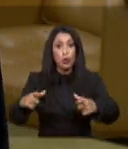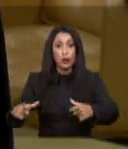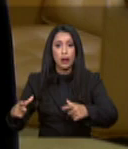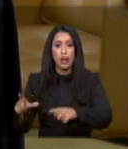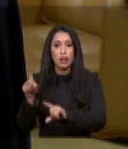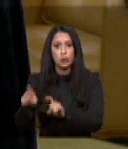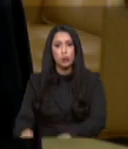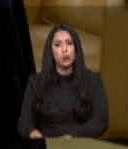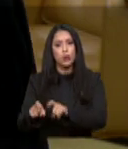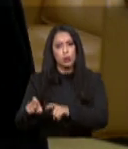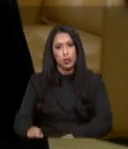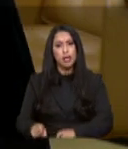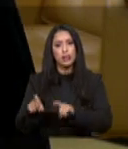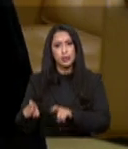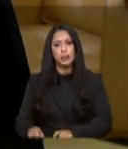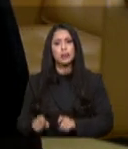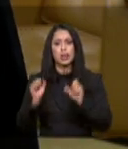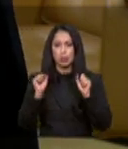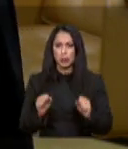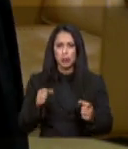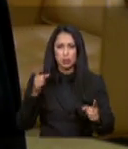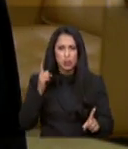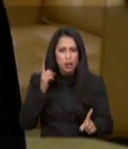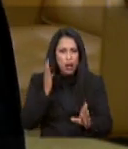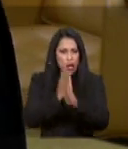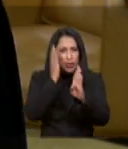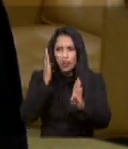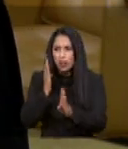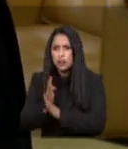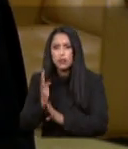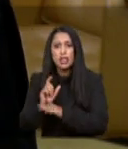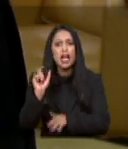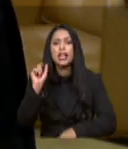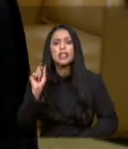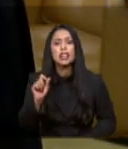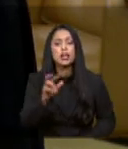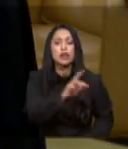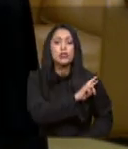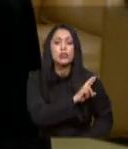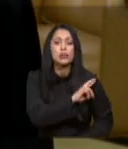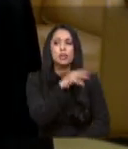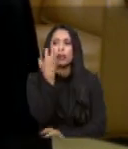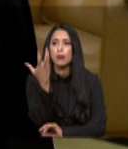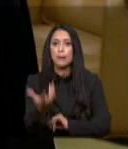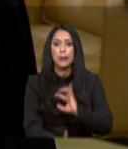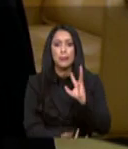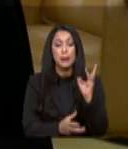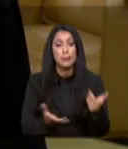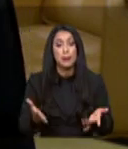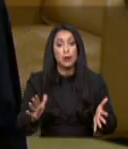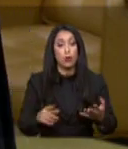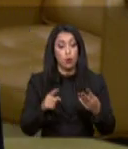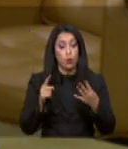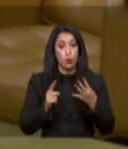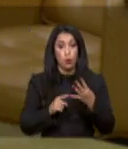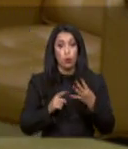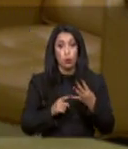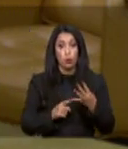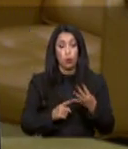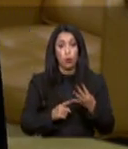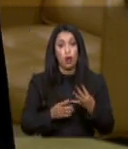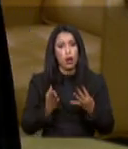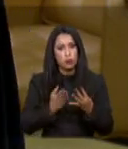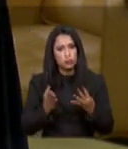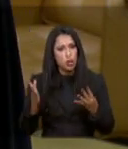sorte a que possamos identificar aquelas pessoas que degradam o meio ambiente. O quarto eixo, também